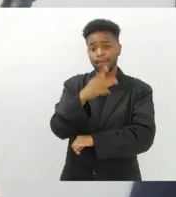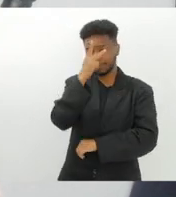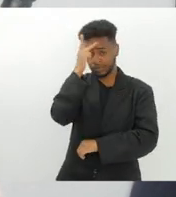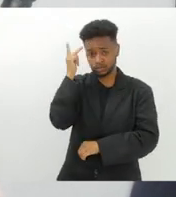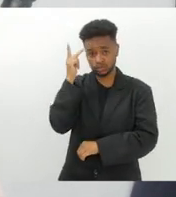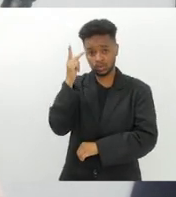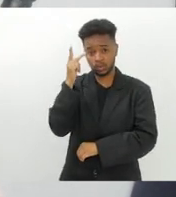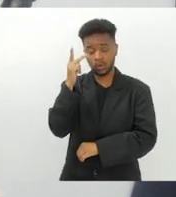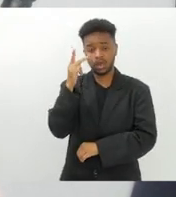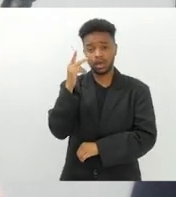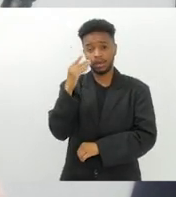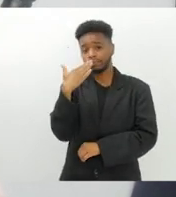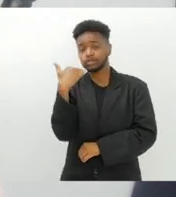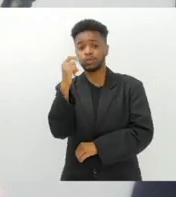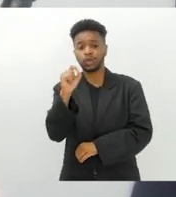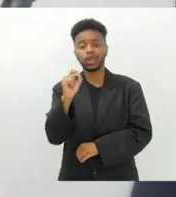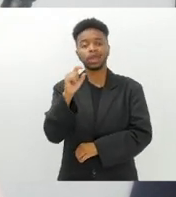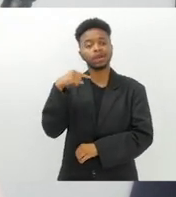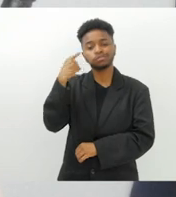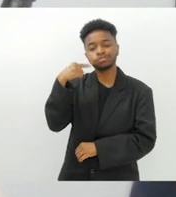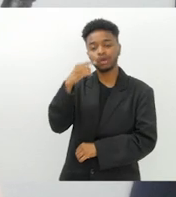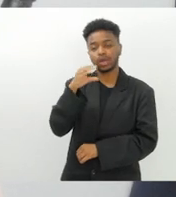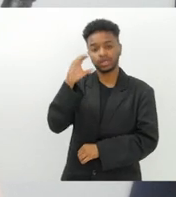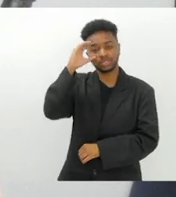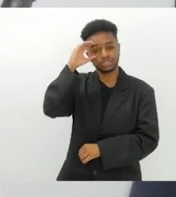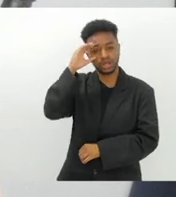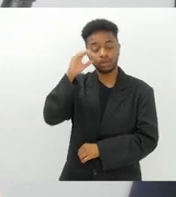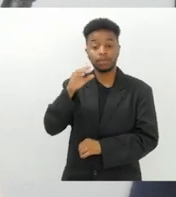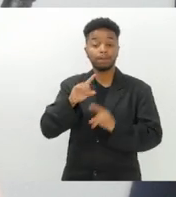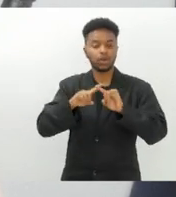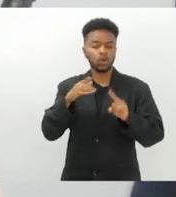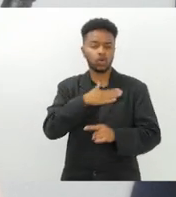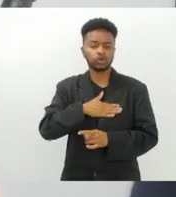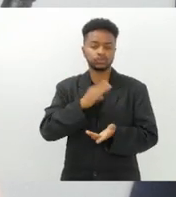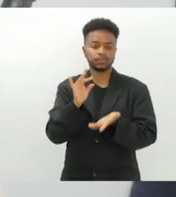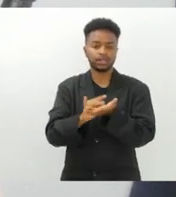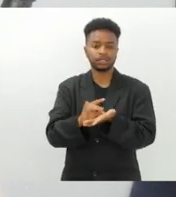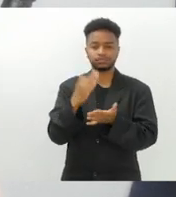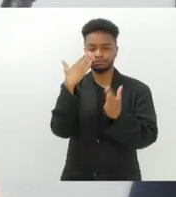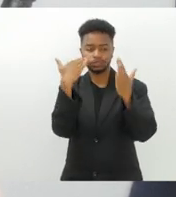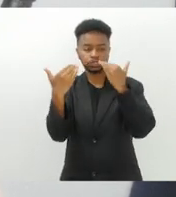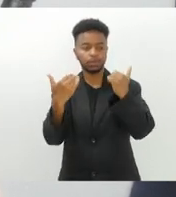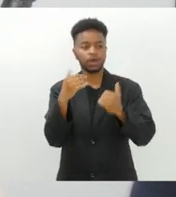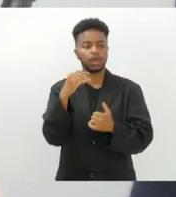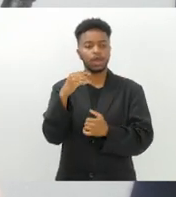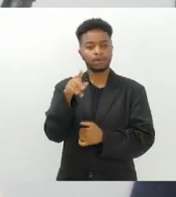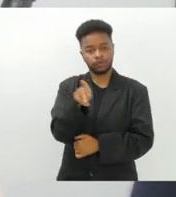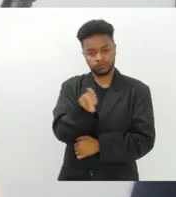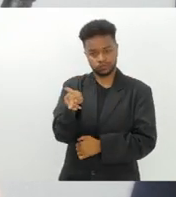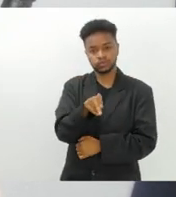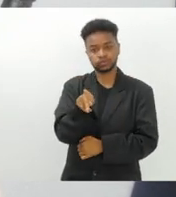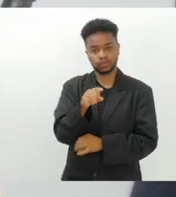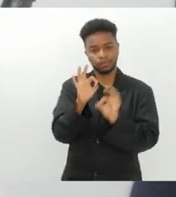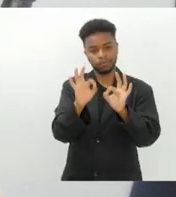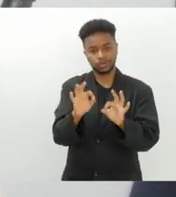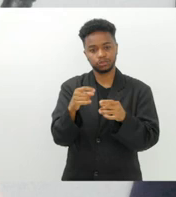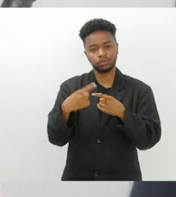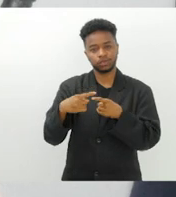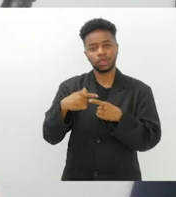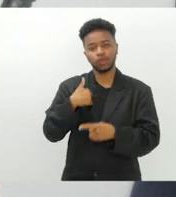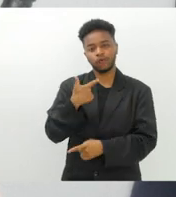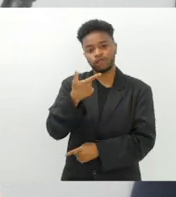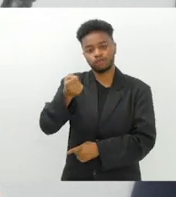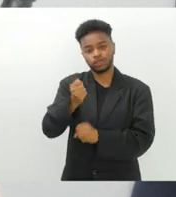de ser chamado de professor, né? Eu sou professor há 20 anos e advogado há 14. Mas o que eu gosto mesmo é de ser chamado de professor.